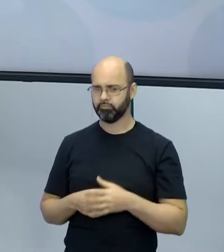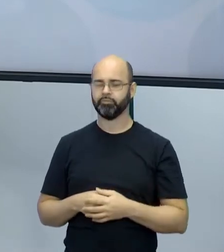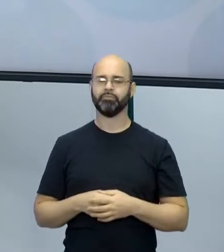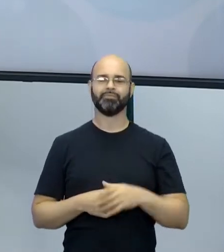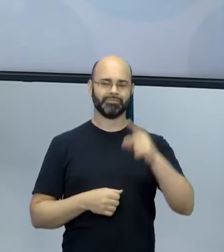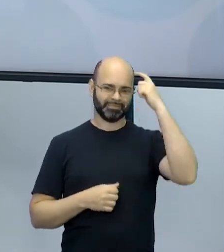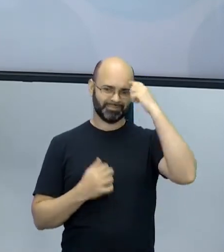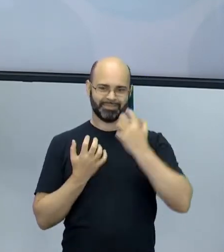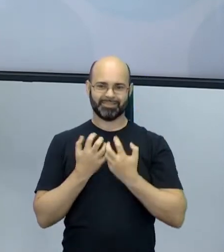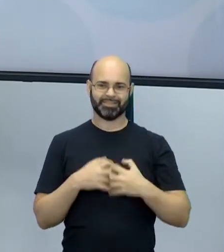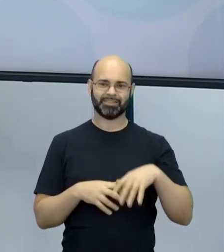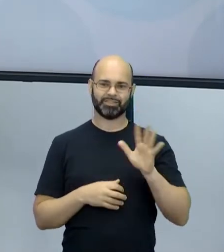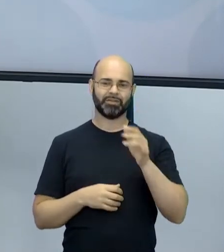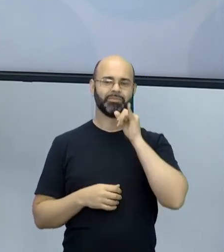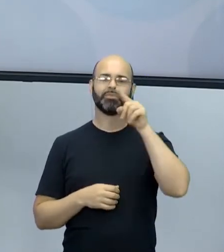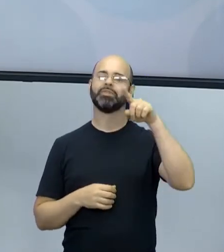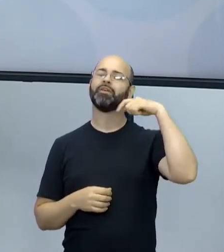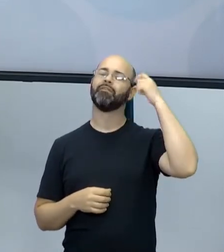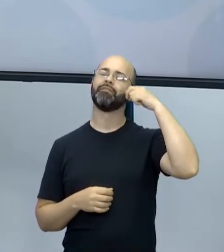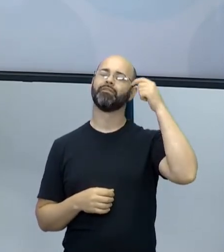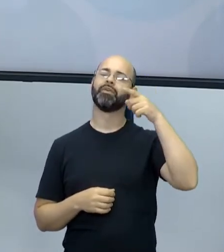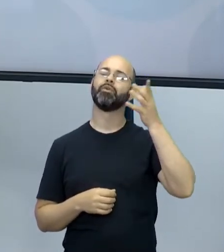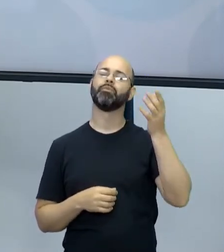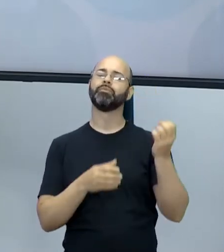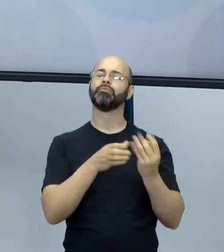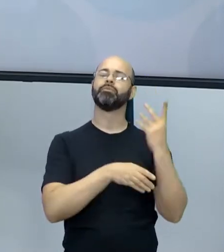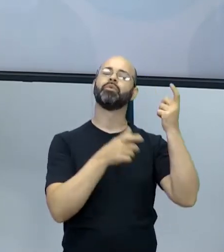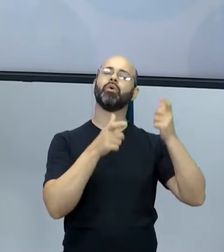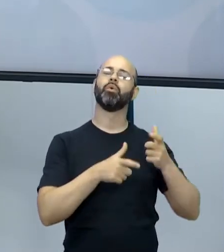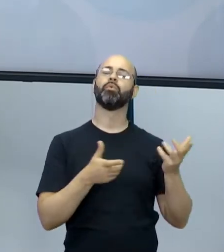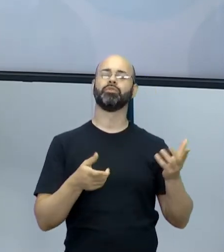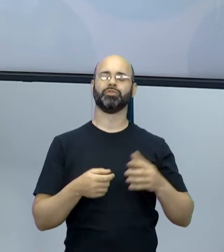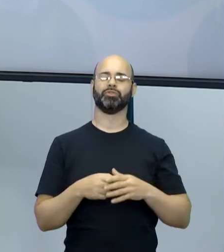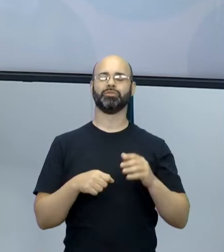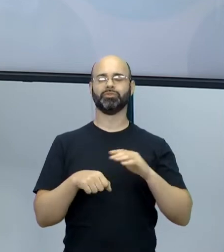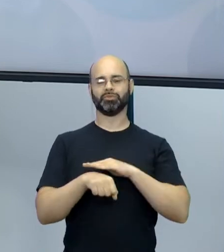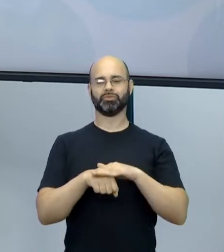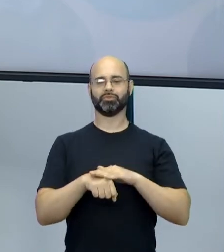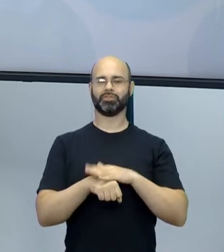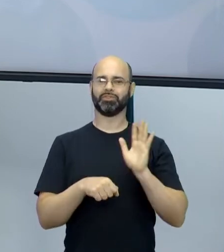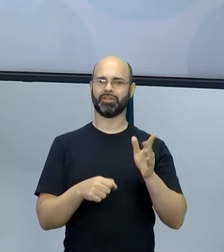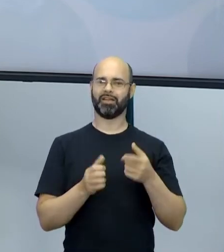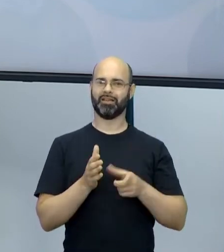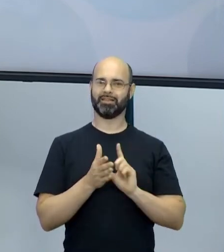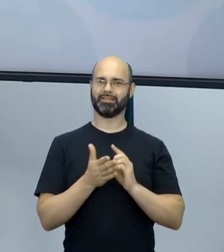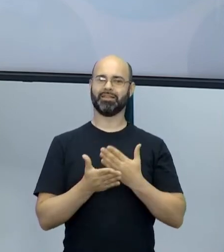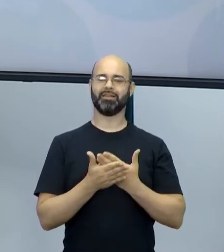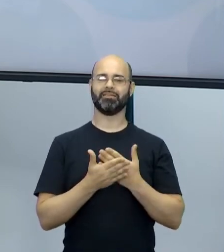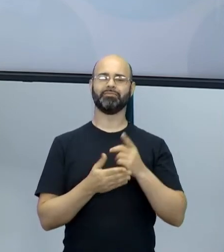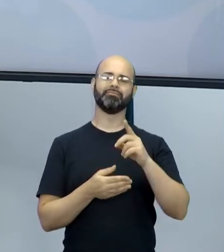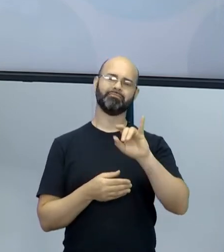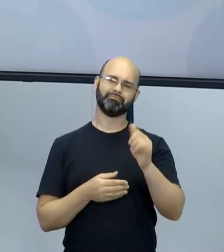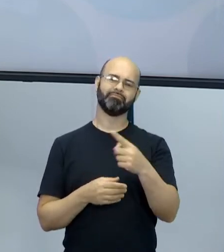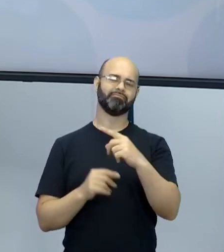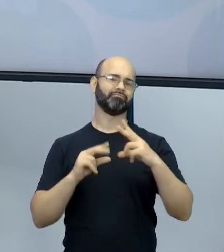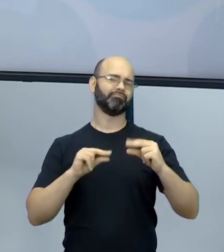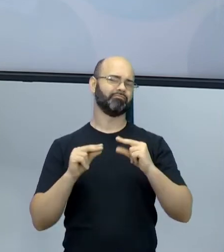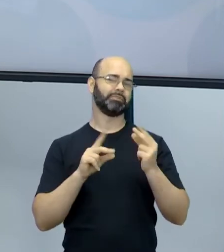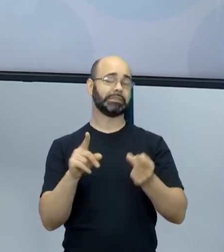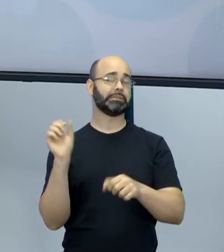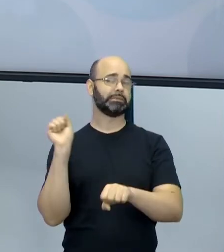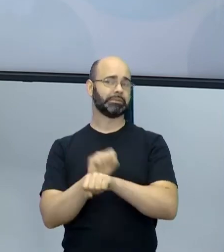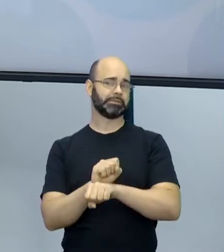pensou sobre isso? De onde vem o filme que você assiste? Já falamos sobre isso, falei muito sobre isso no começo da aula. Então, reflitam, debatam, pausem e